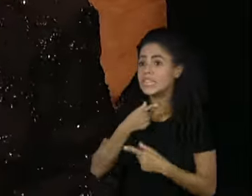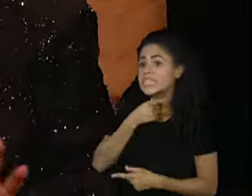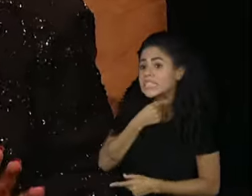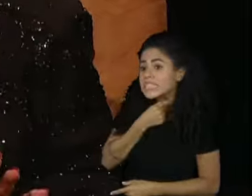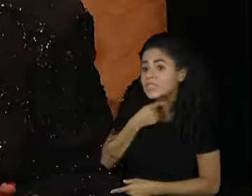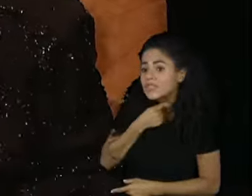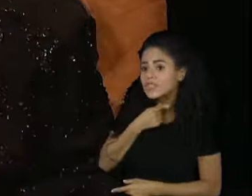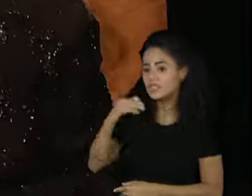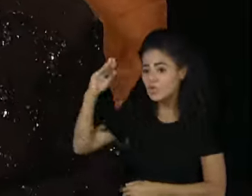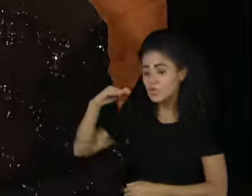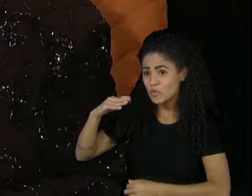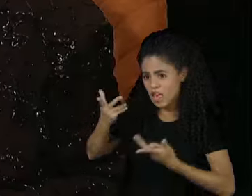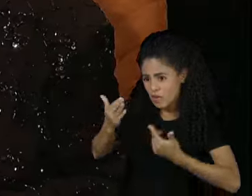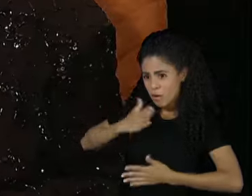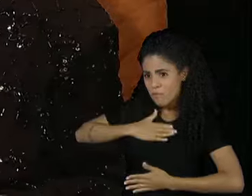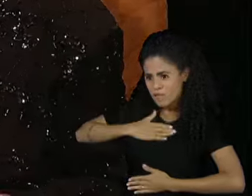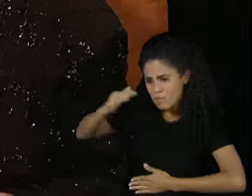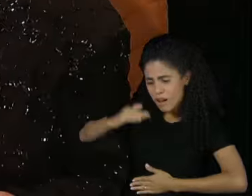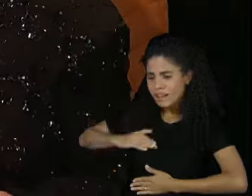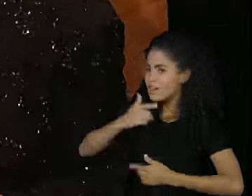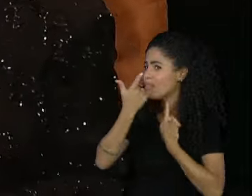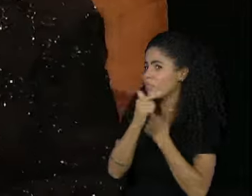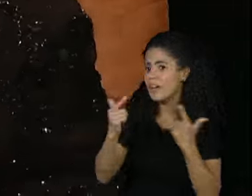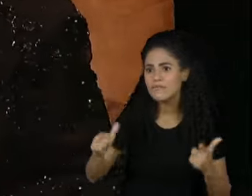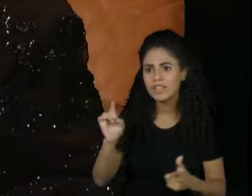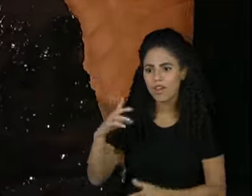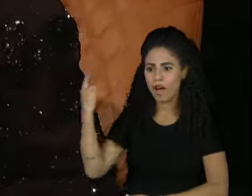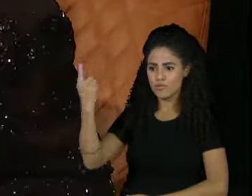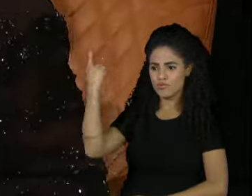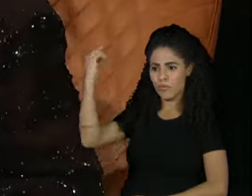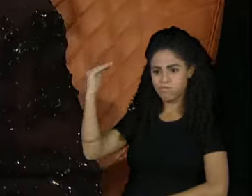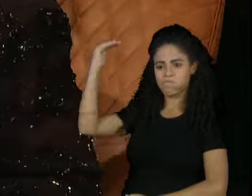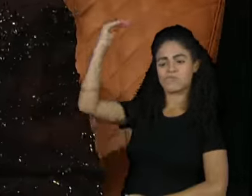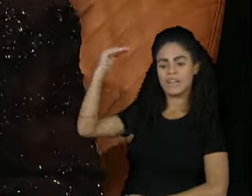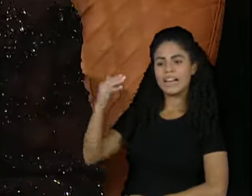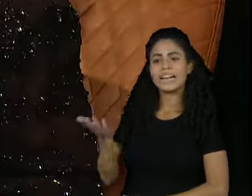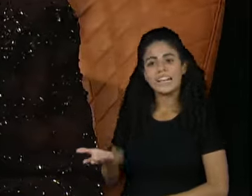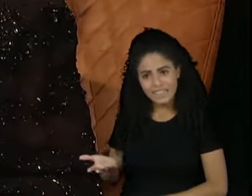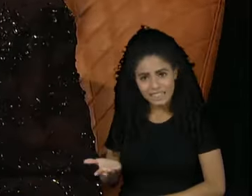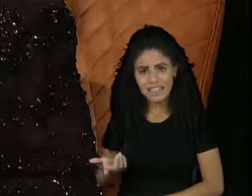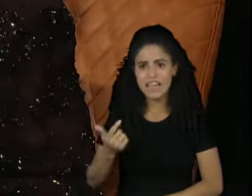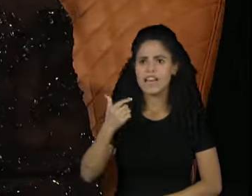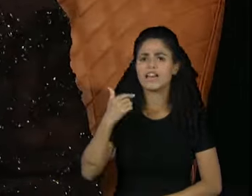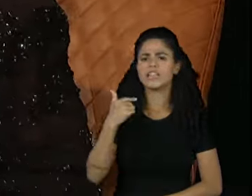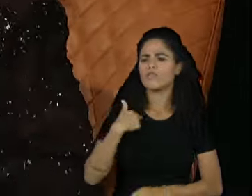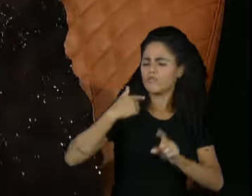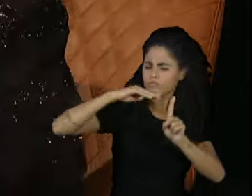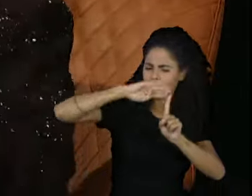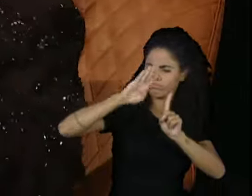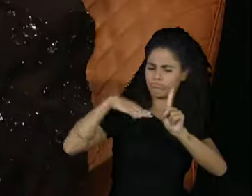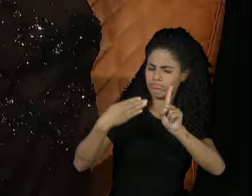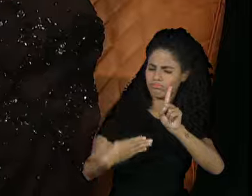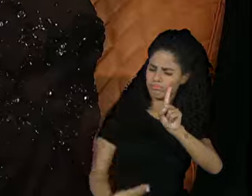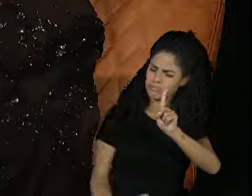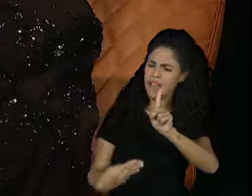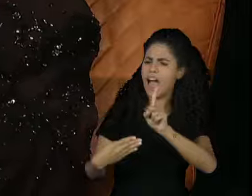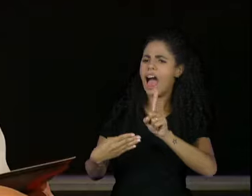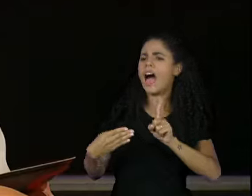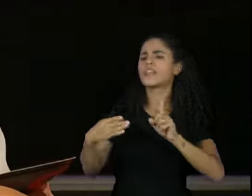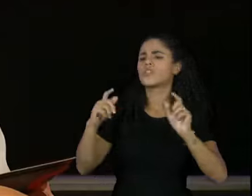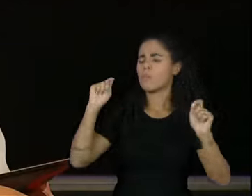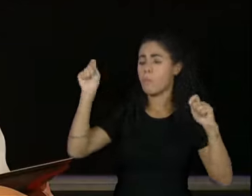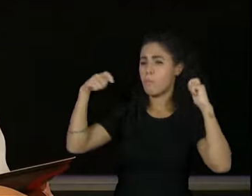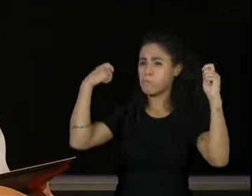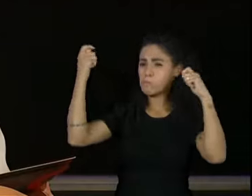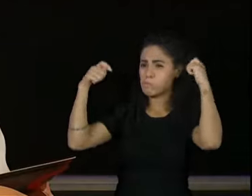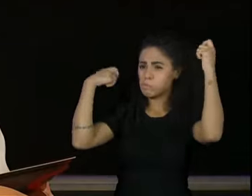nunca vi. Eu acho que eu sou a única, né? E eu fui homenageada, né? No Clube Gay, né? Do Rio de Janeiro. Teve alguém que te chamou